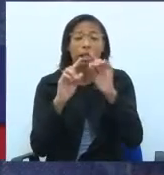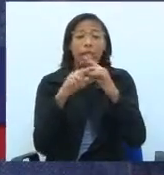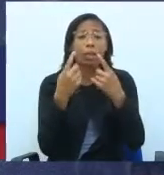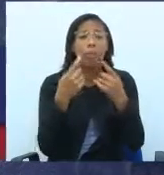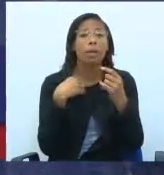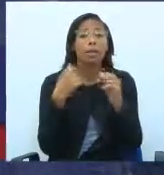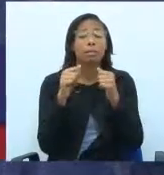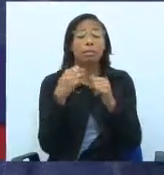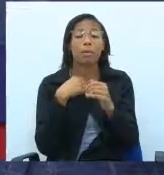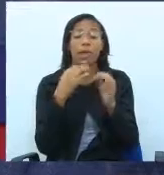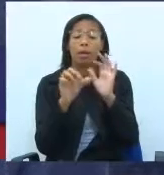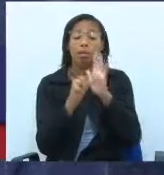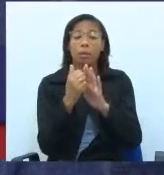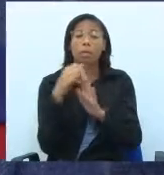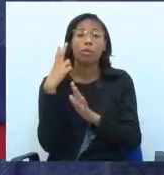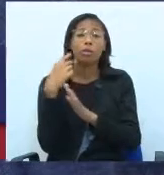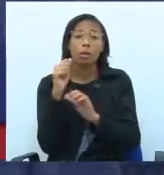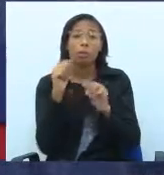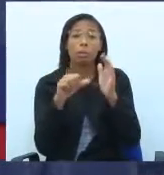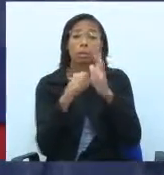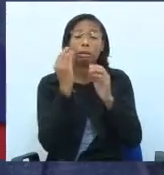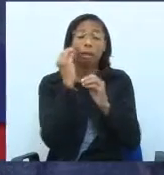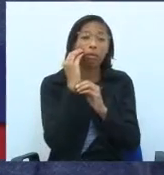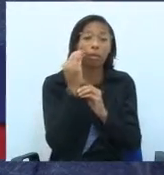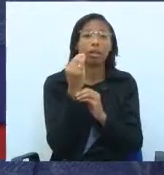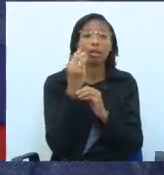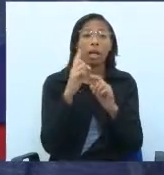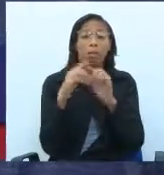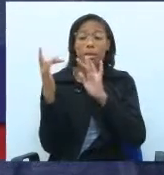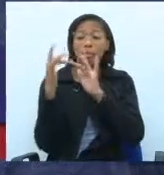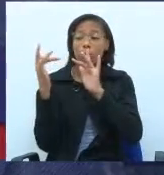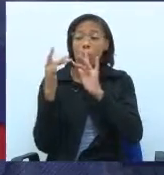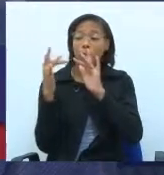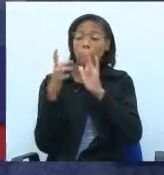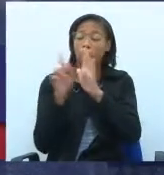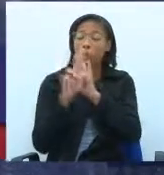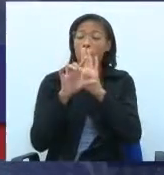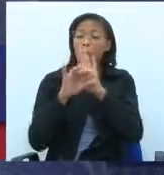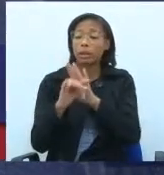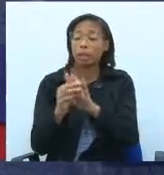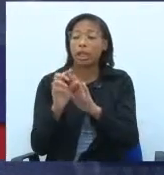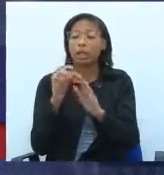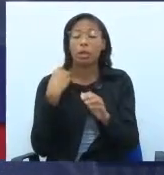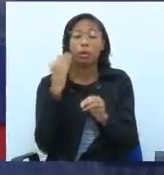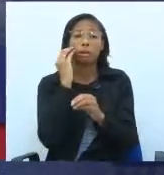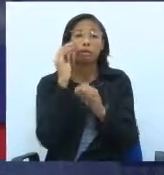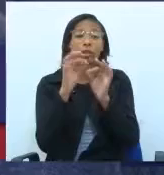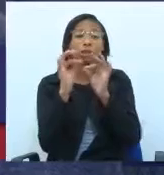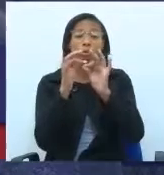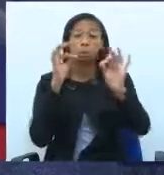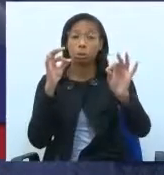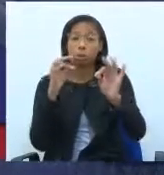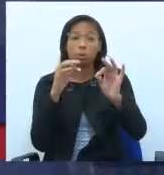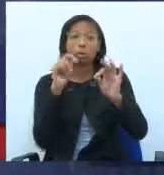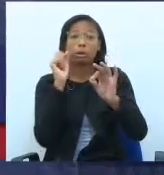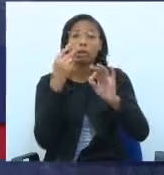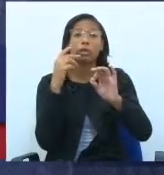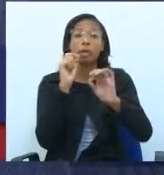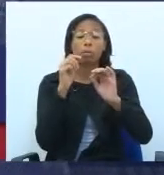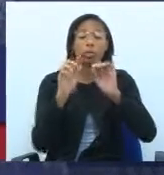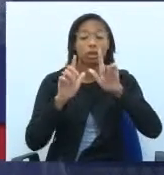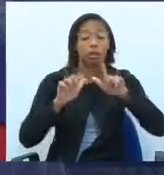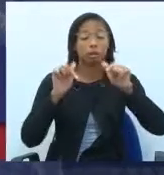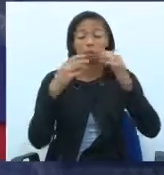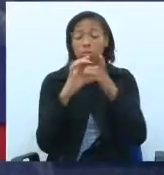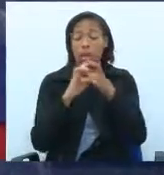de governo. Mas a gente, essa relação direta com a Câmara, a gente faz do ponto de vista técnico. O que eu tenho colocado é que eu estou à disposição